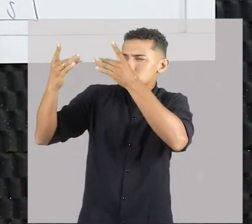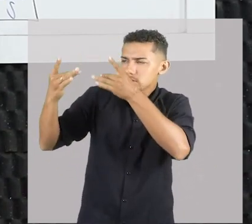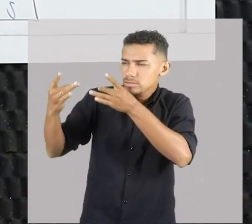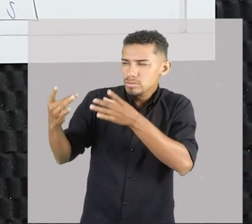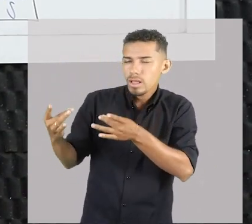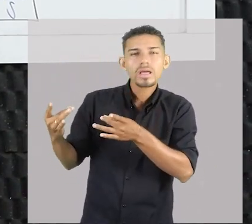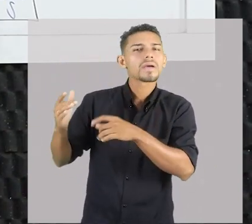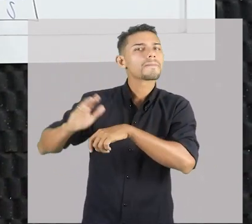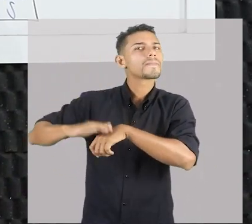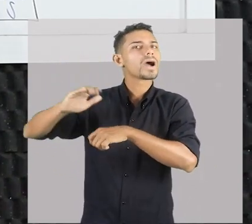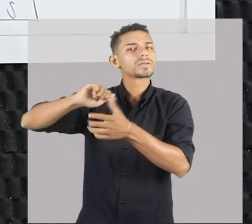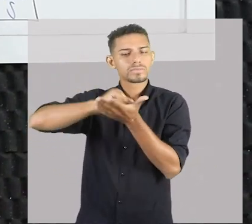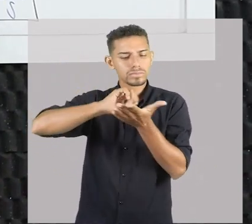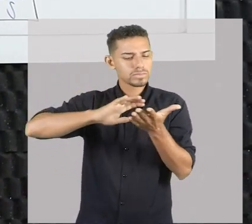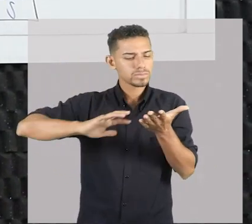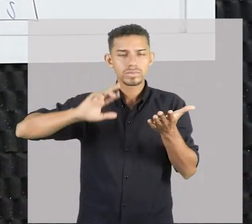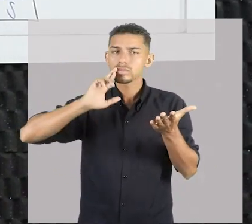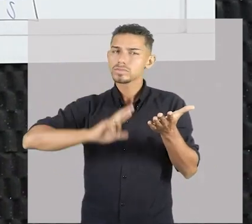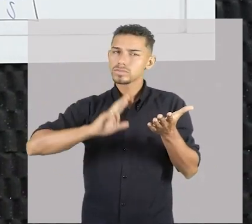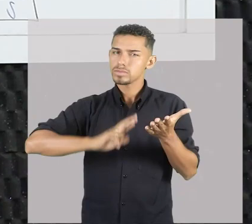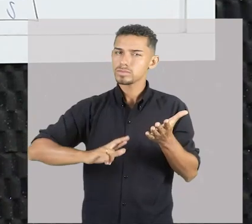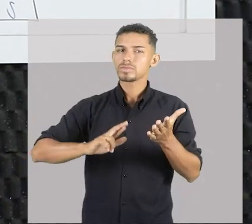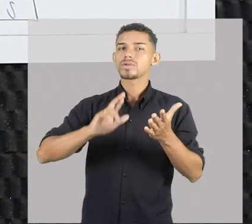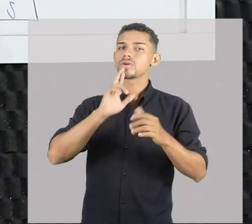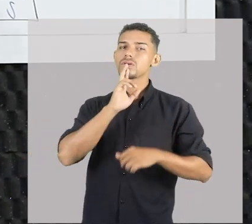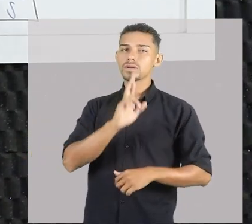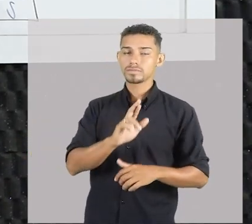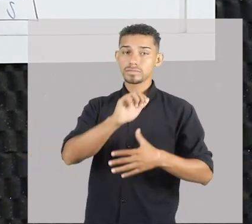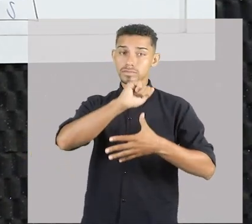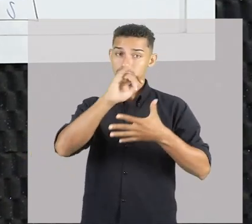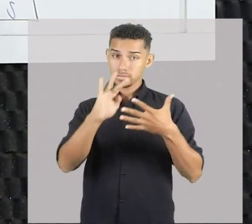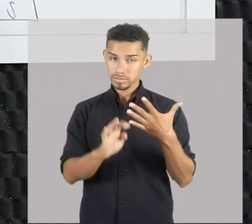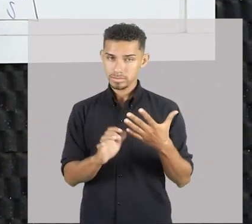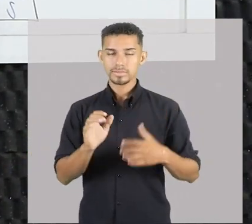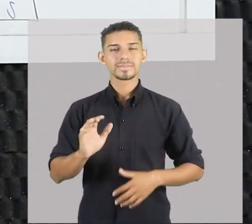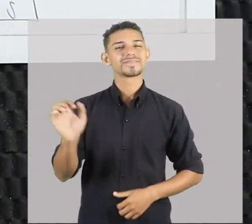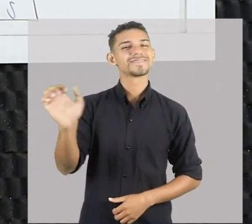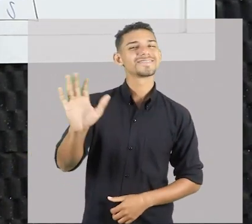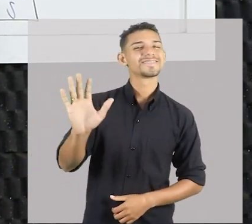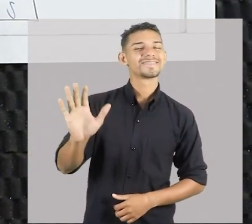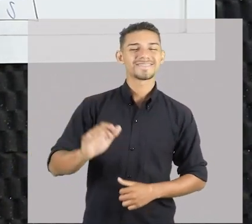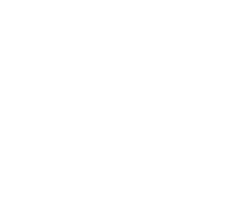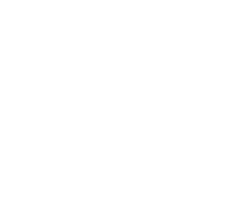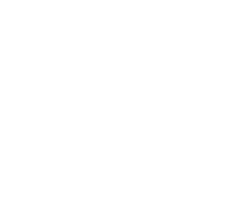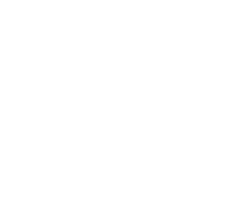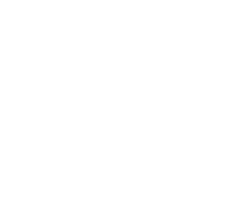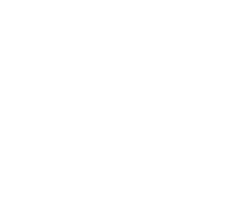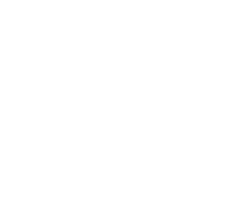disso, você tem mais exercícios com os gabaritos. Tá bom? Tchau, tchau e até a próxima.